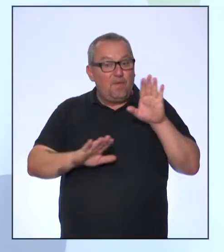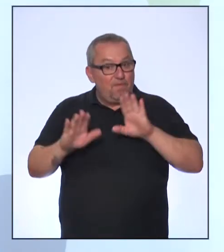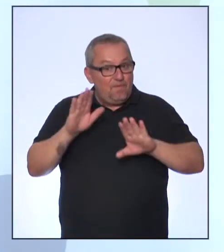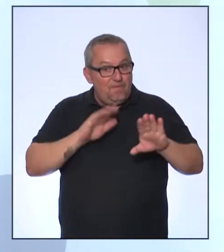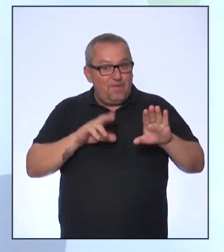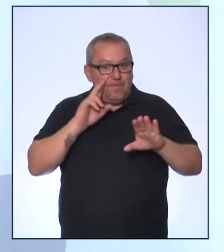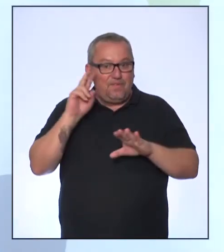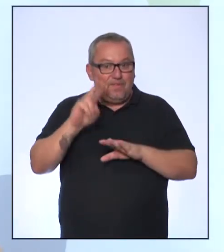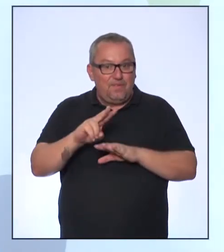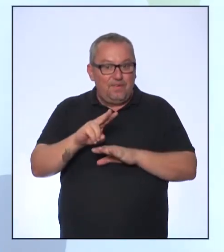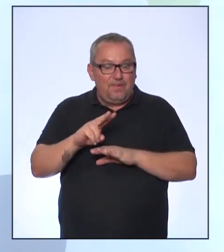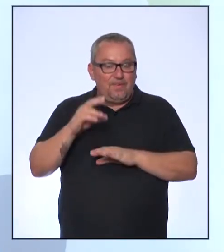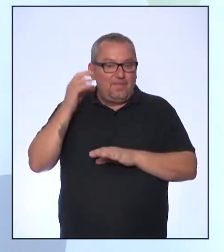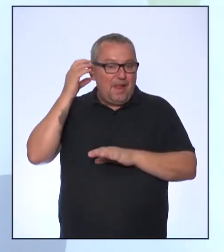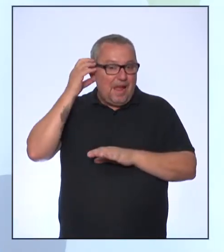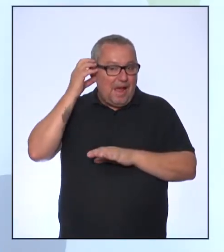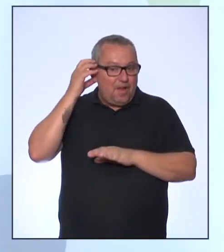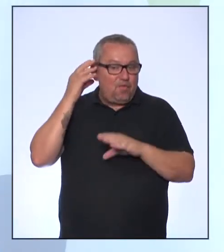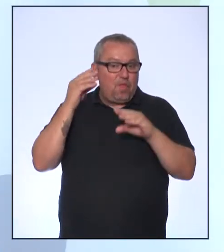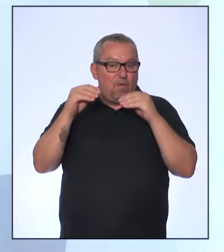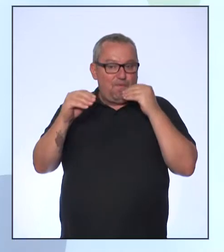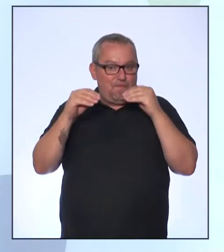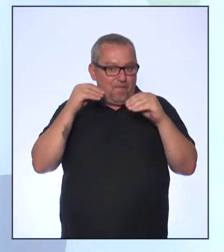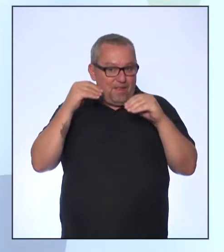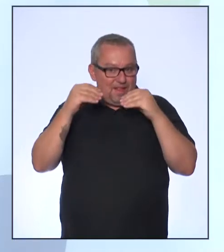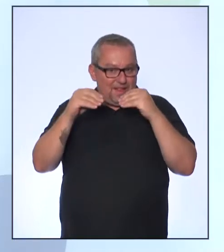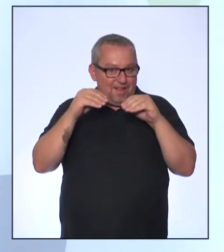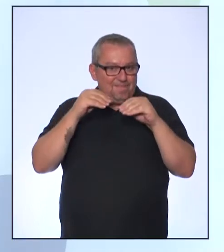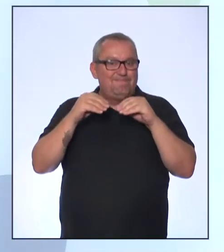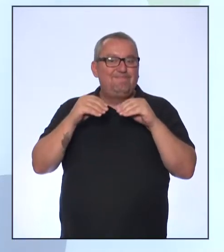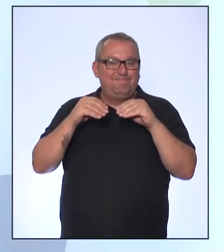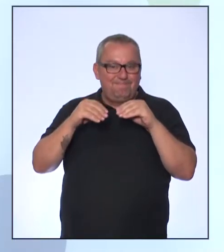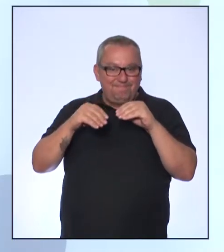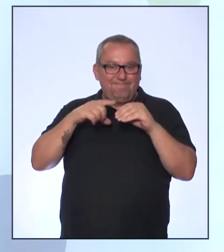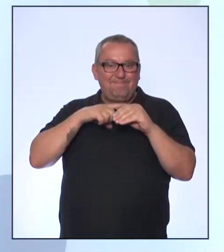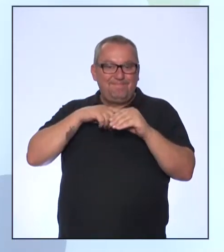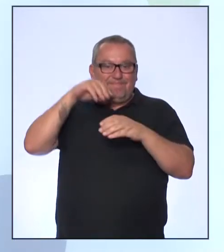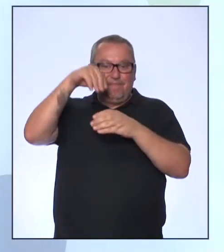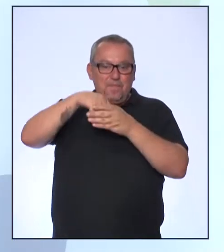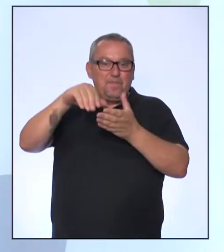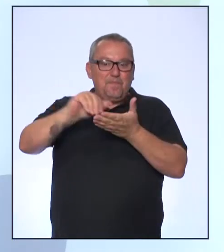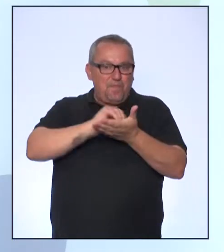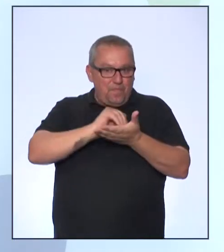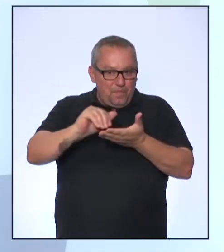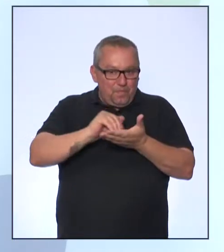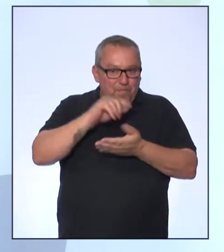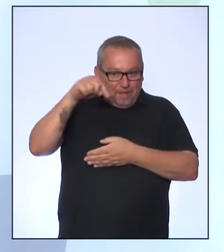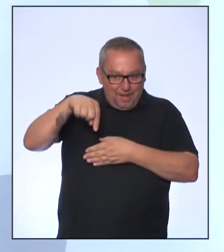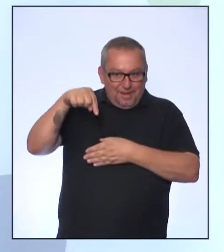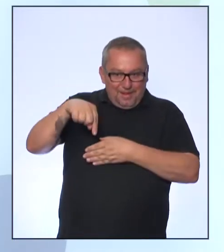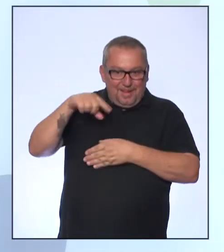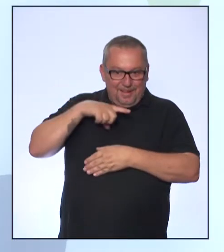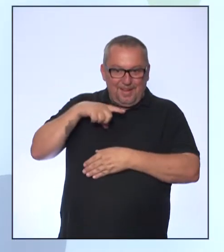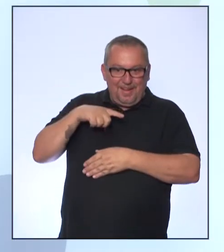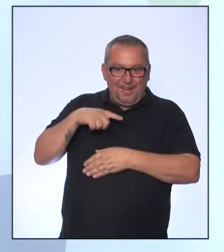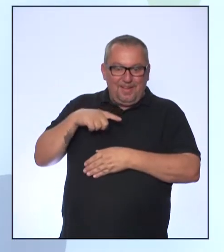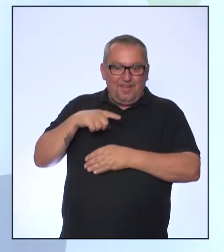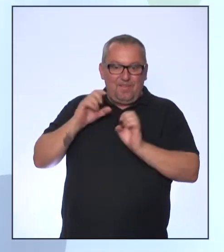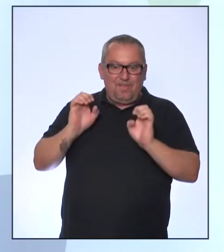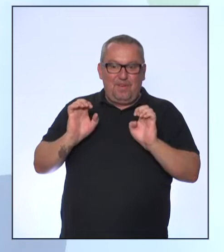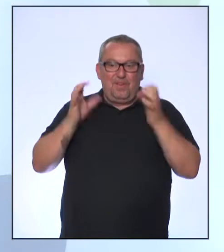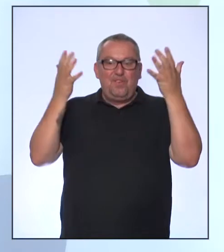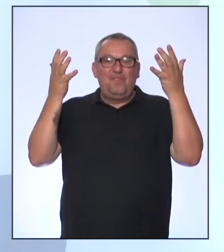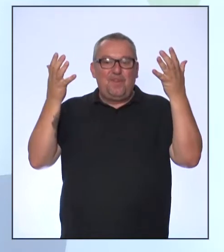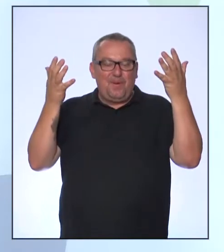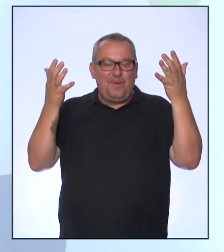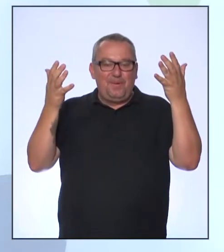já ouviram falar em radionovela. A gente tem aqui, inclusive, dentro da Secretaria de Educação, um festival, vamos dizer